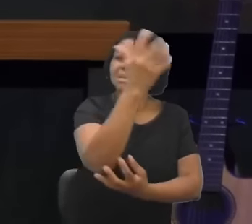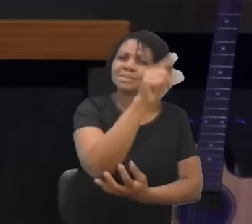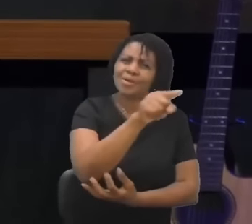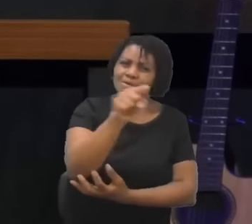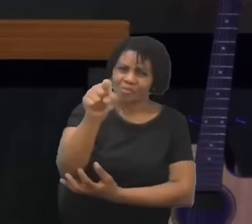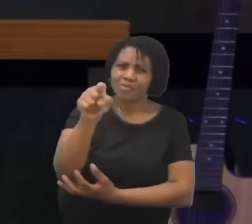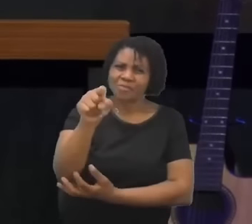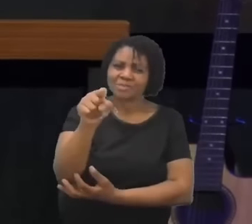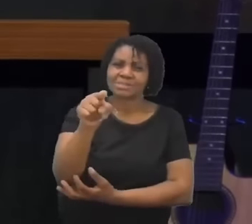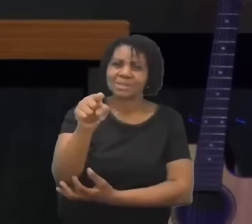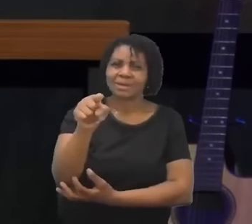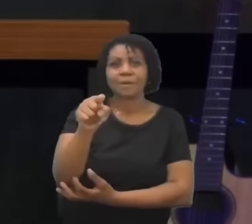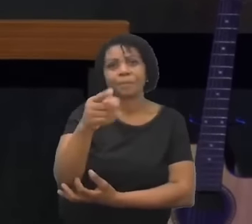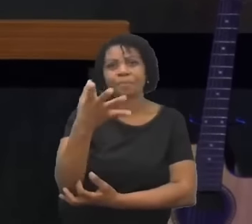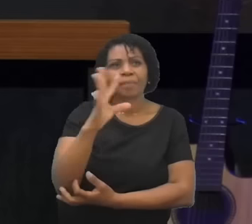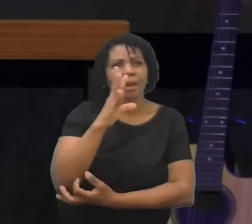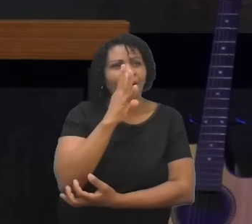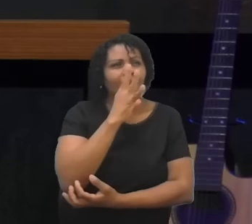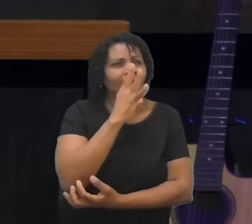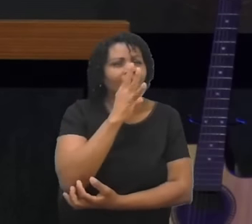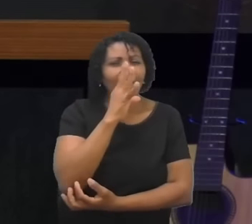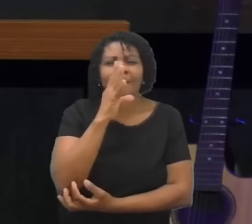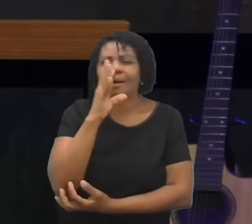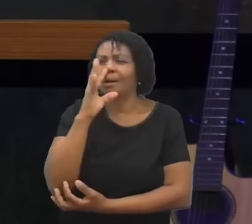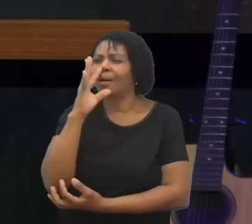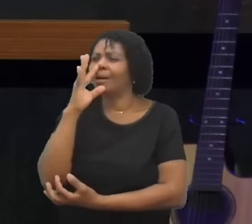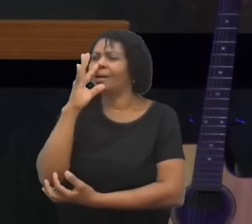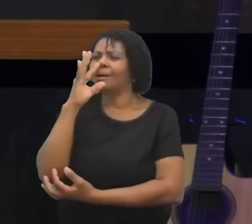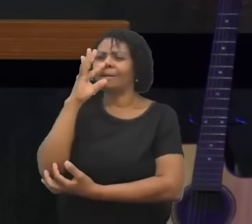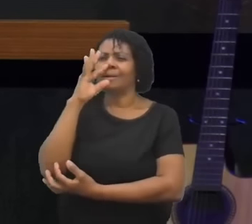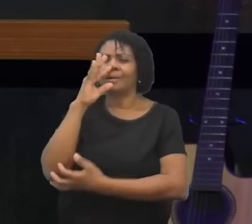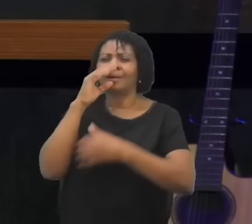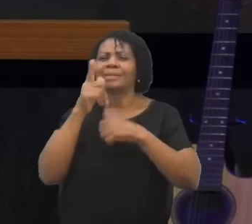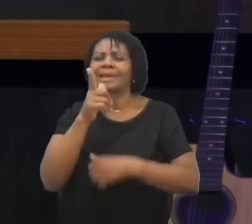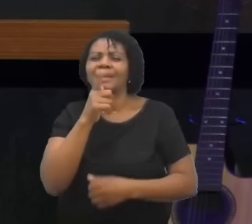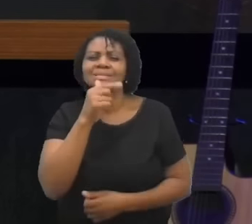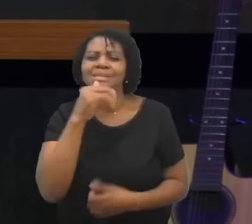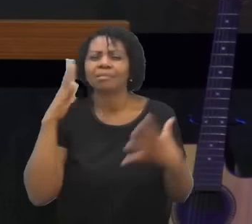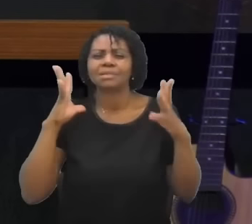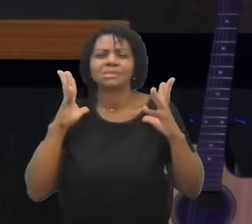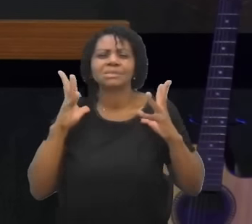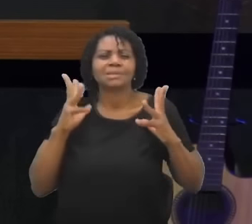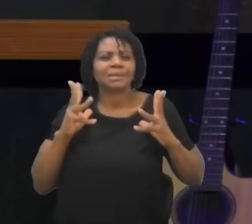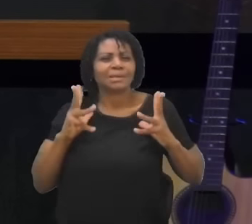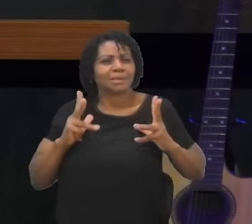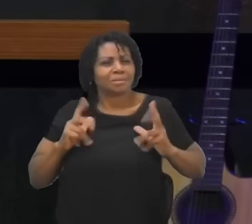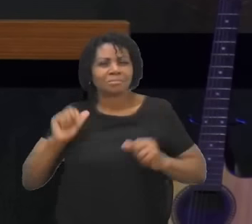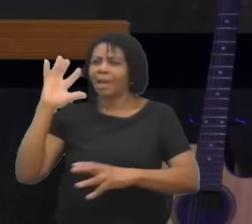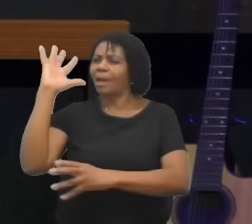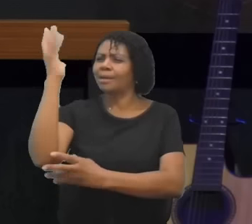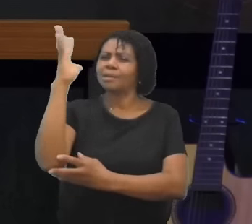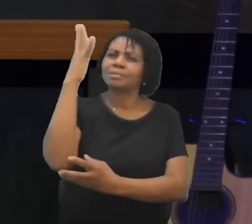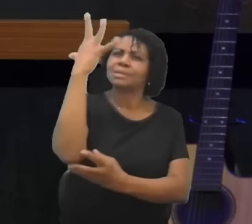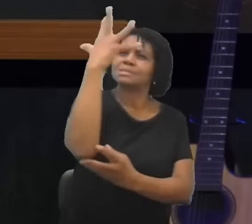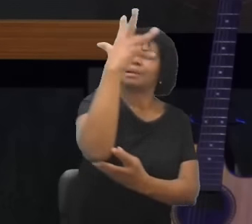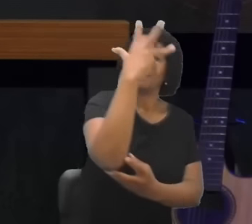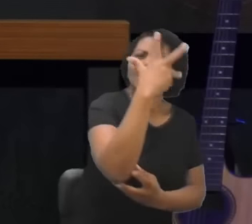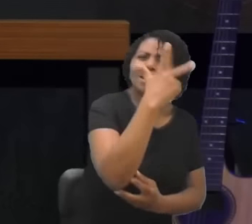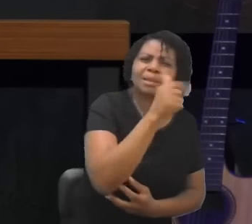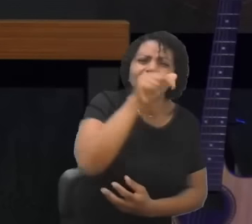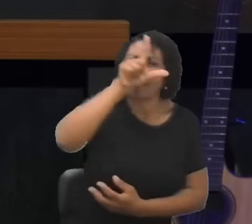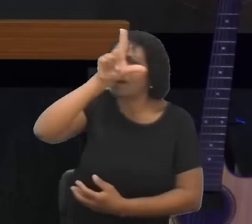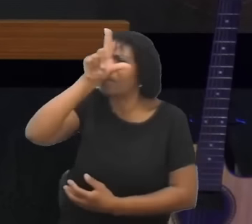fica assim, você não fica maravilhado diante de águas transparentes, diante da natureza